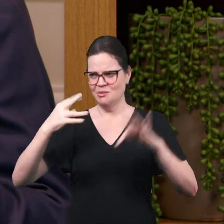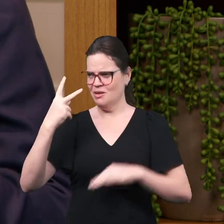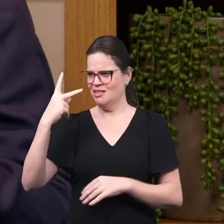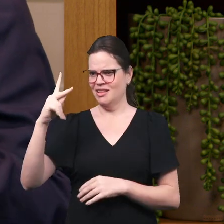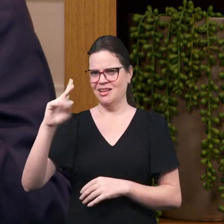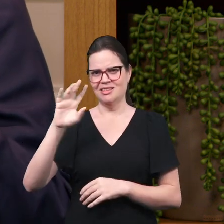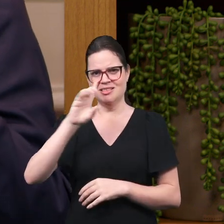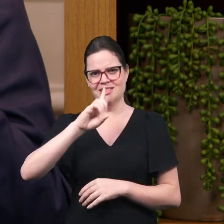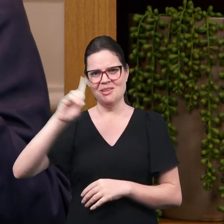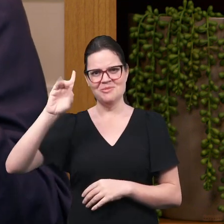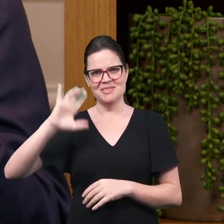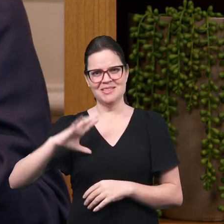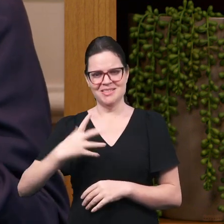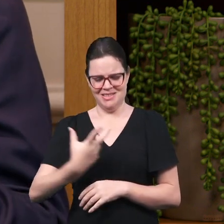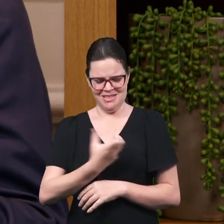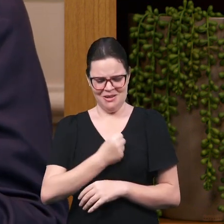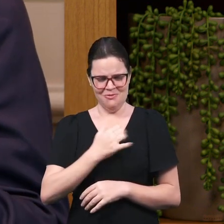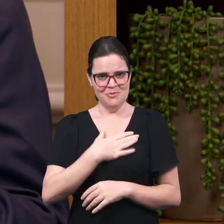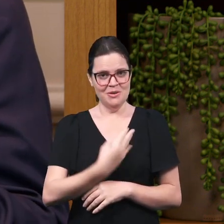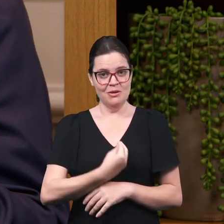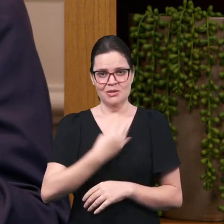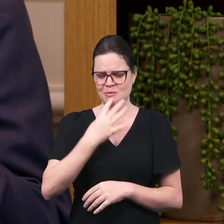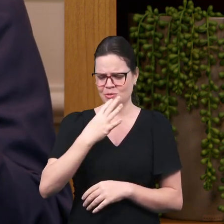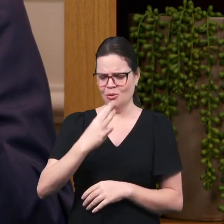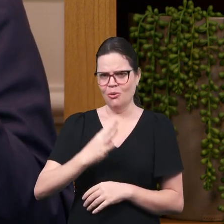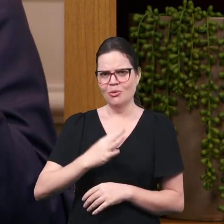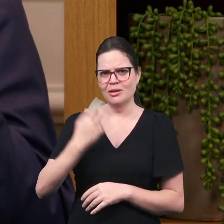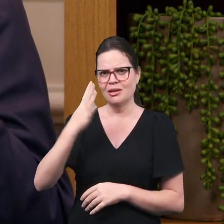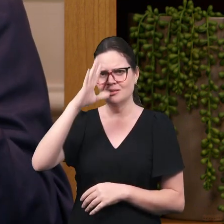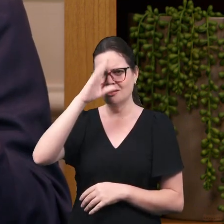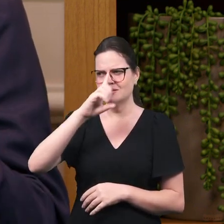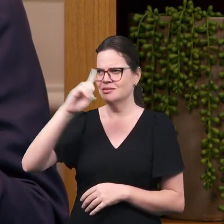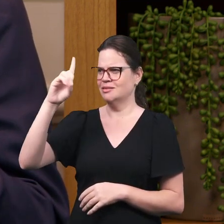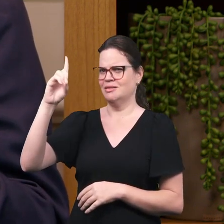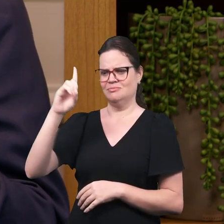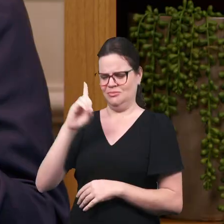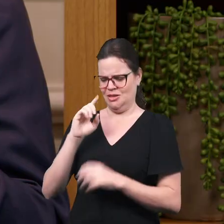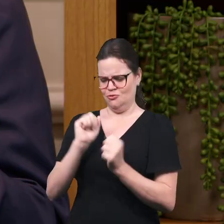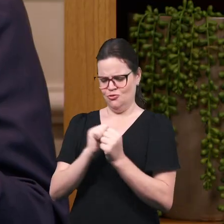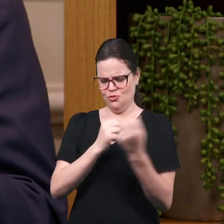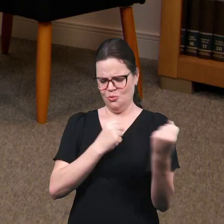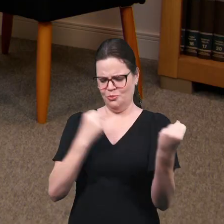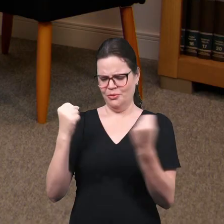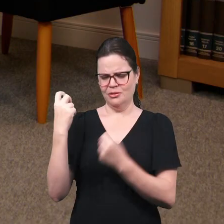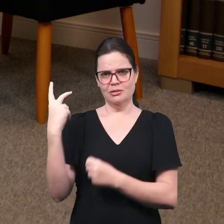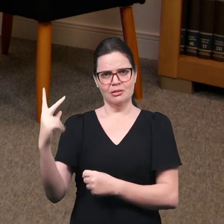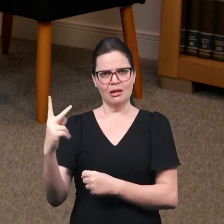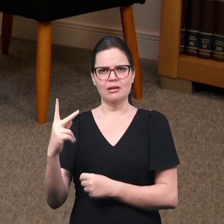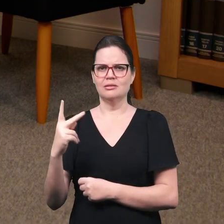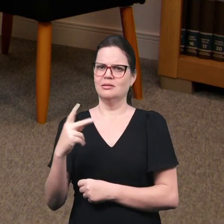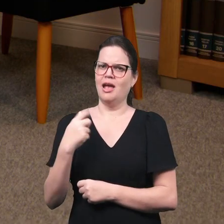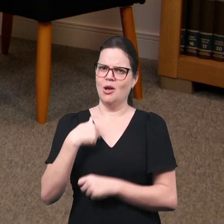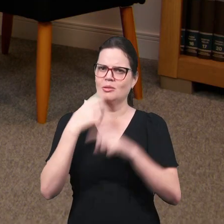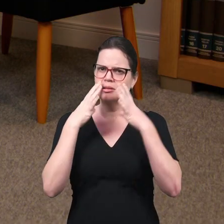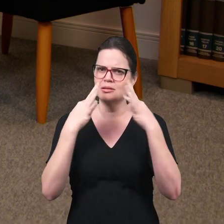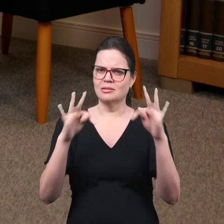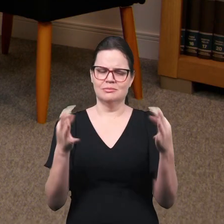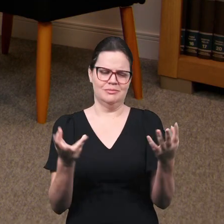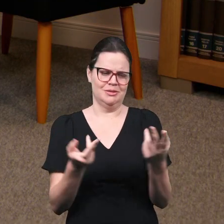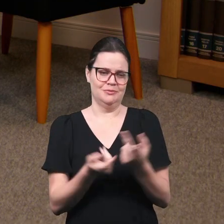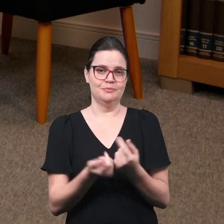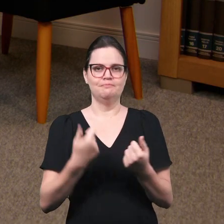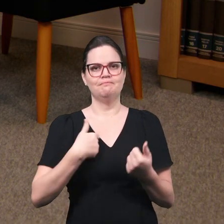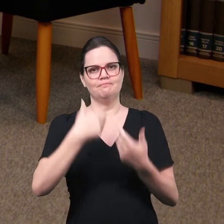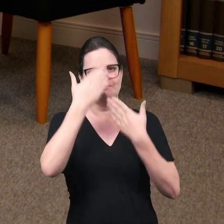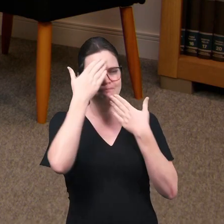do Deus que nos conhece, do Deus que tem todo o poder. Então, eu quero me despedir